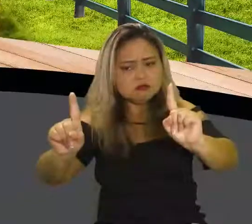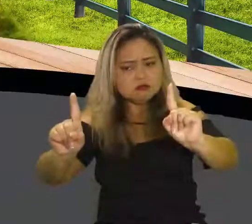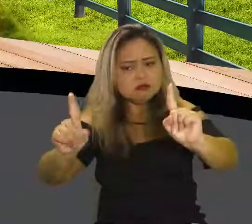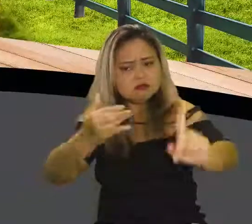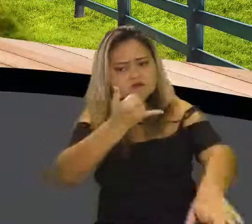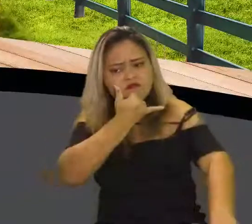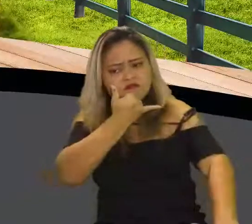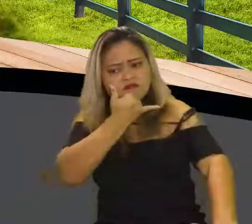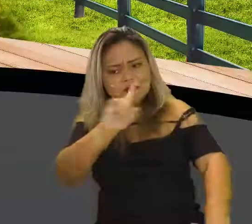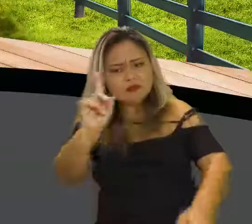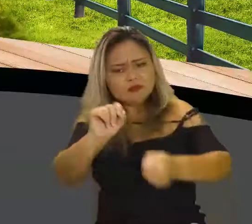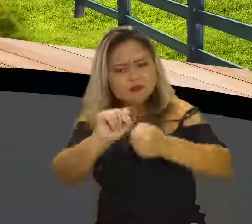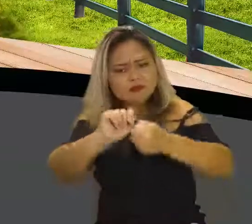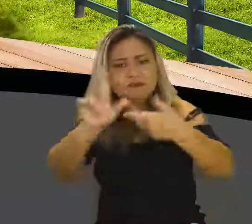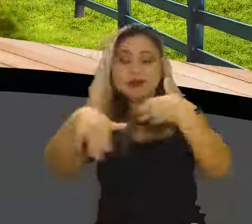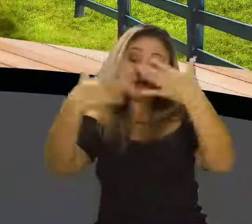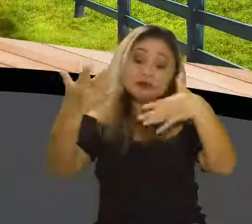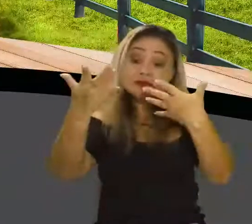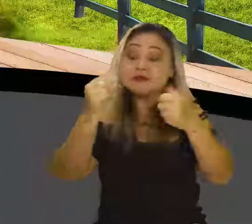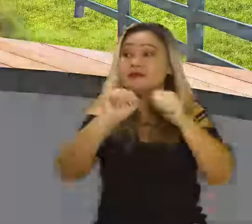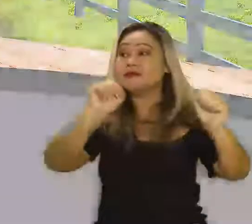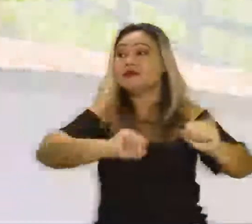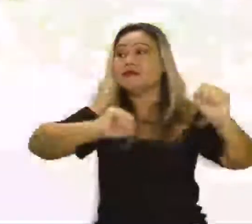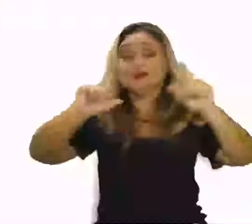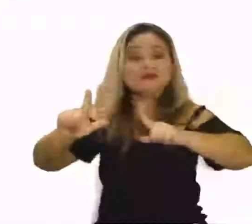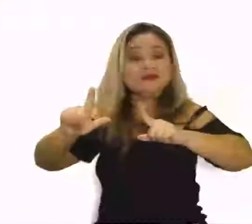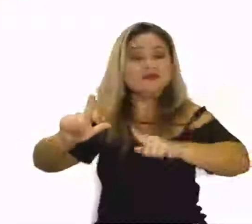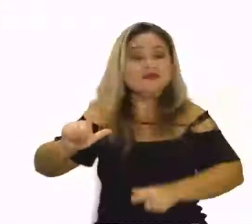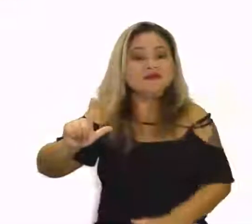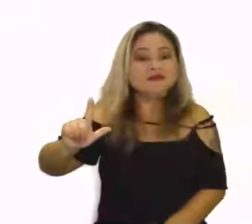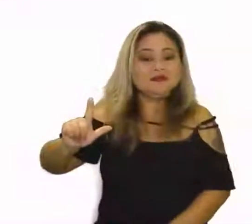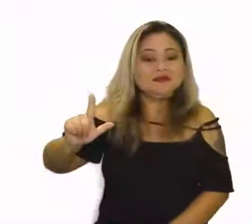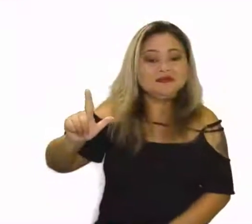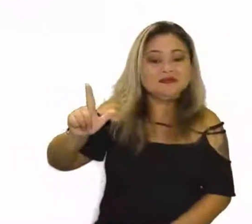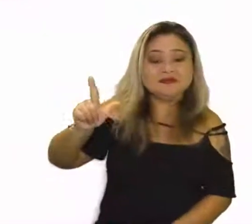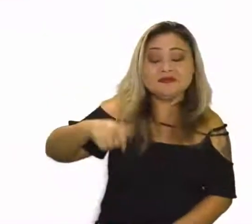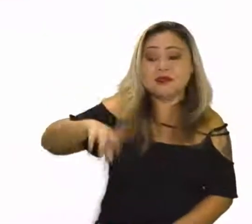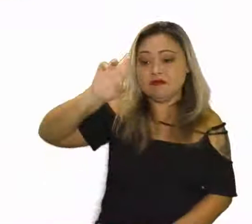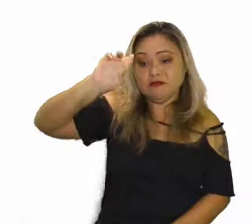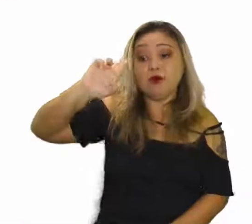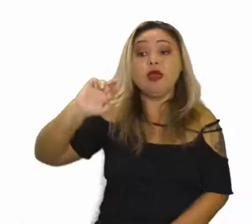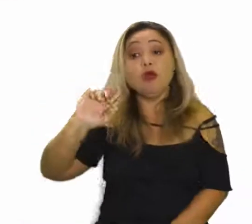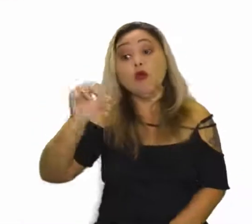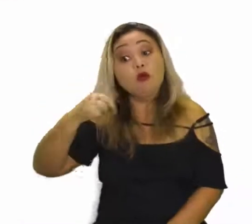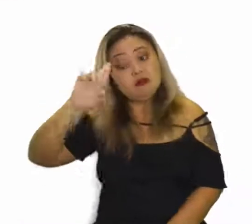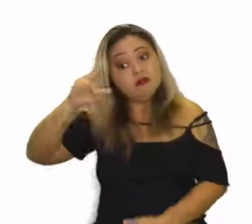Desculpa aí, tu falou, puta, os caras. Lá na tela. Vou pro RH, tenho certeza.